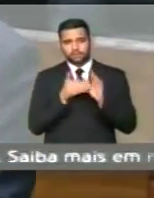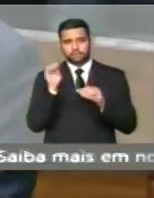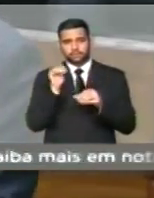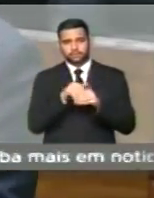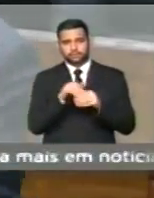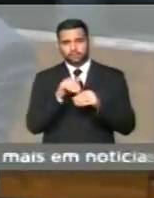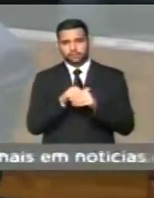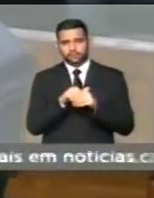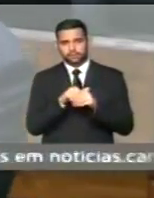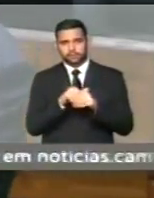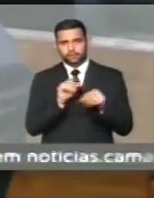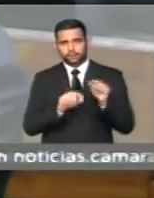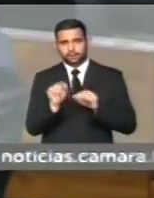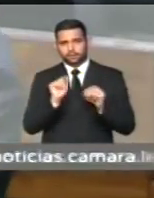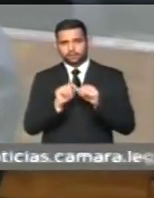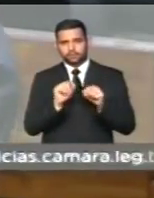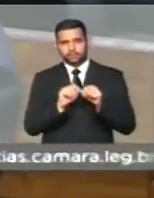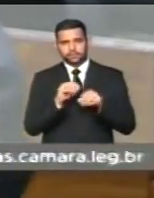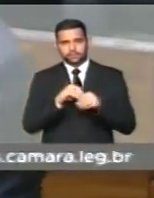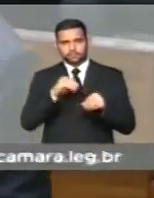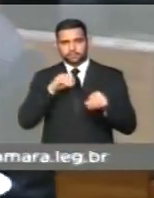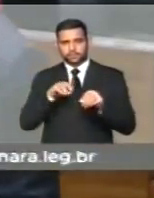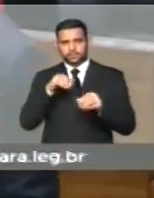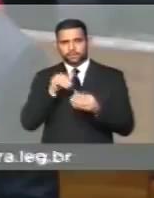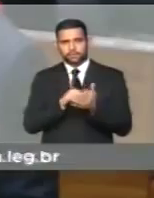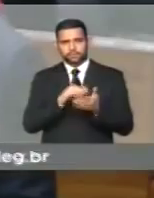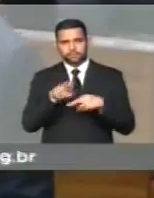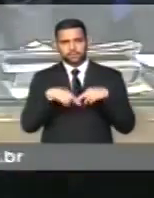votar aquilo que foi suspenso na última